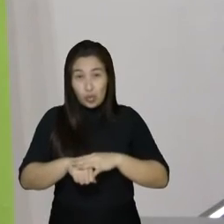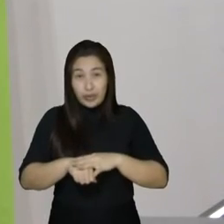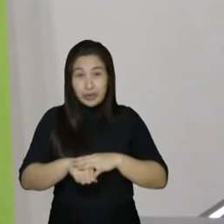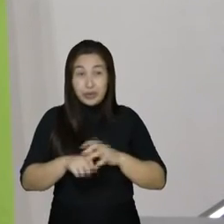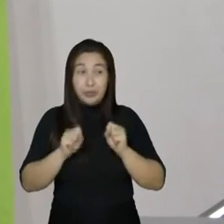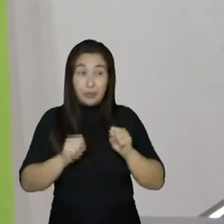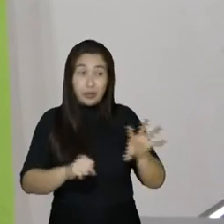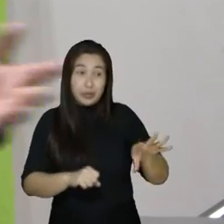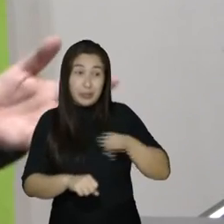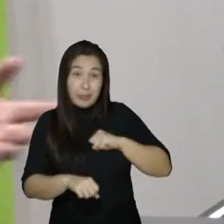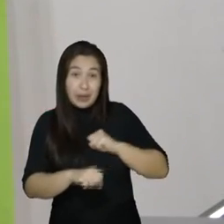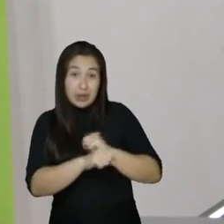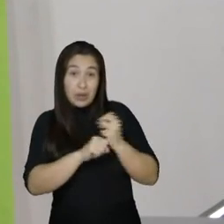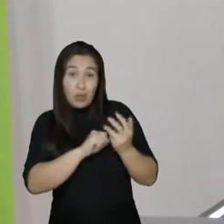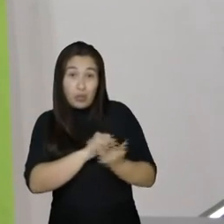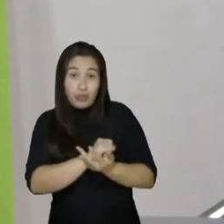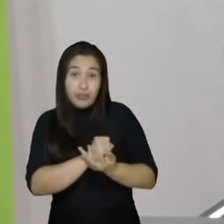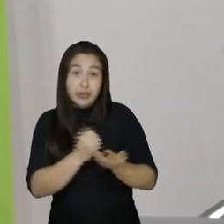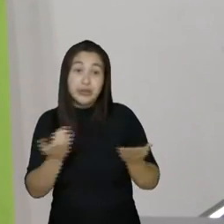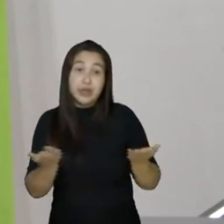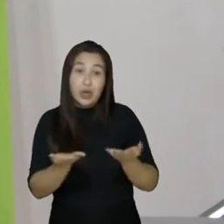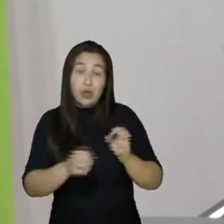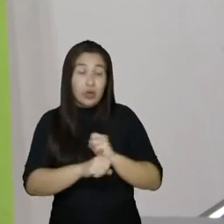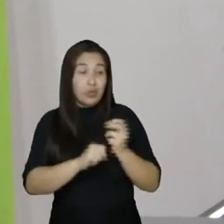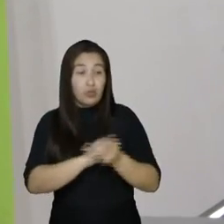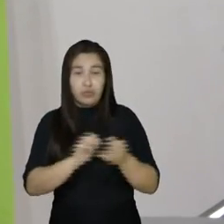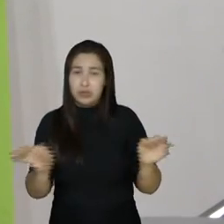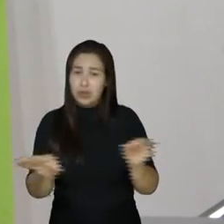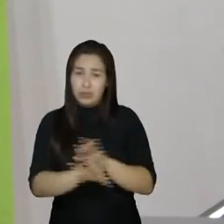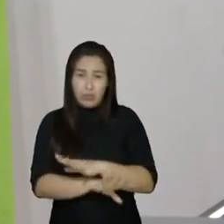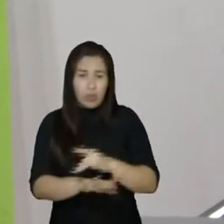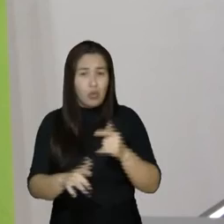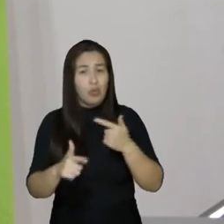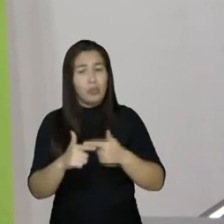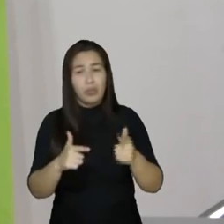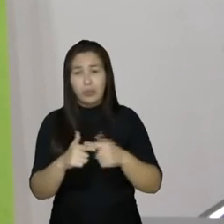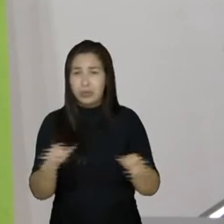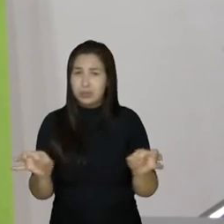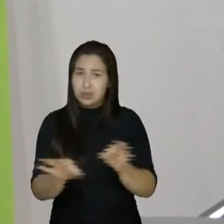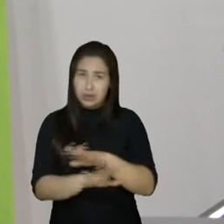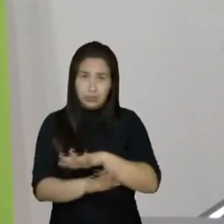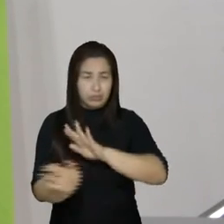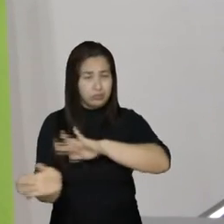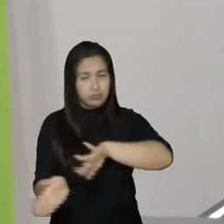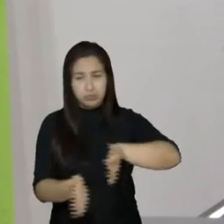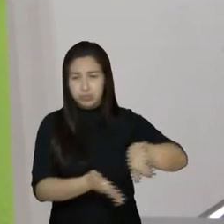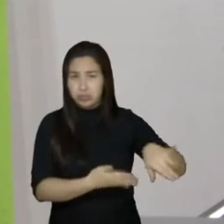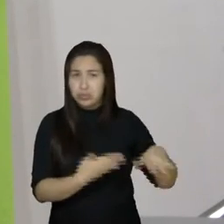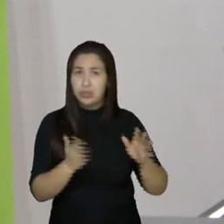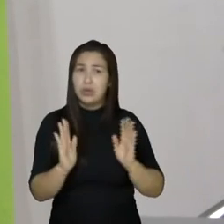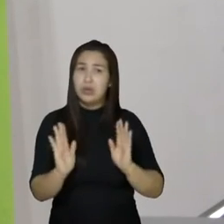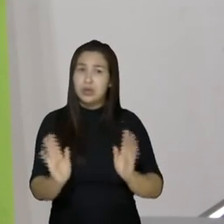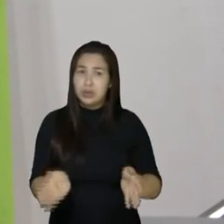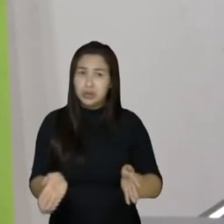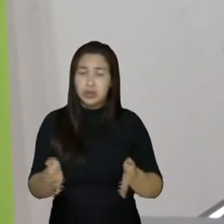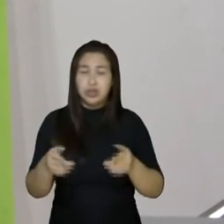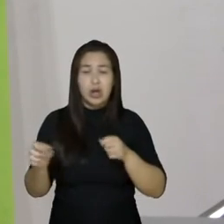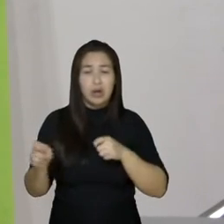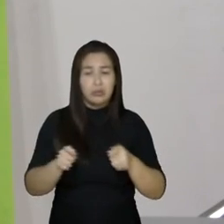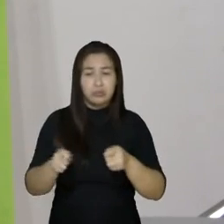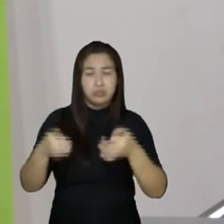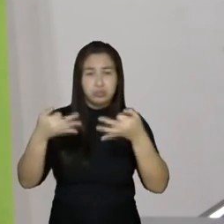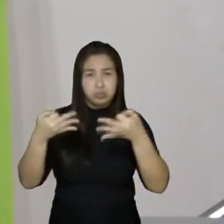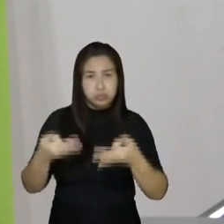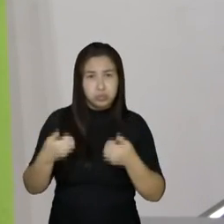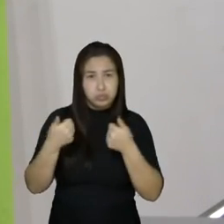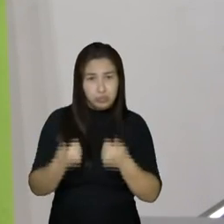Covid. Agora o Covid já foi, o problema já foi resolvido, já está sob controle e